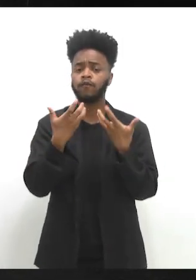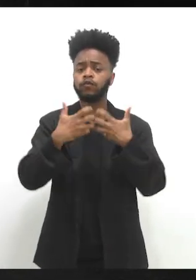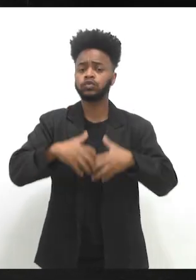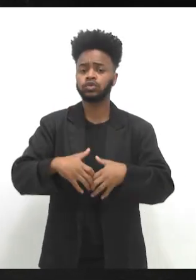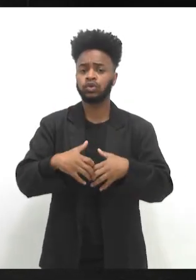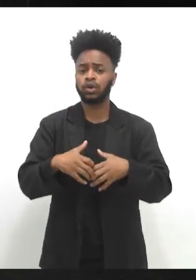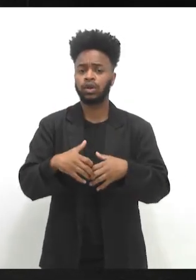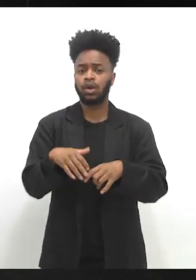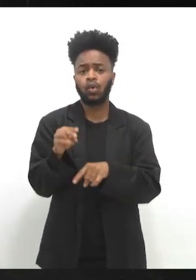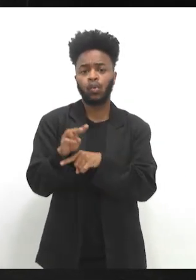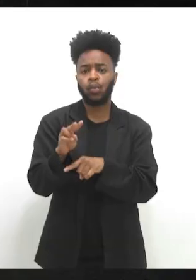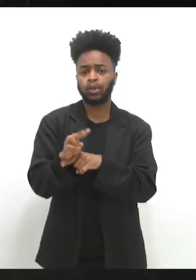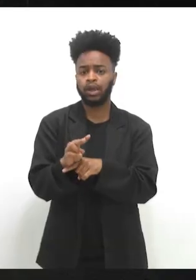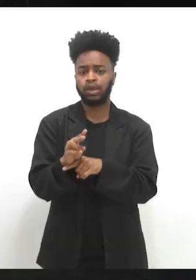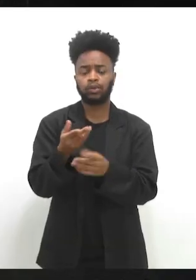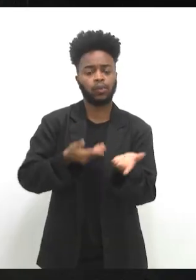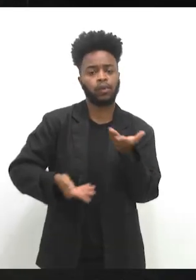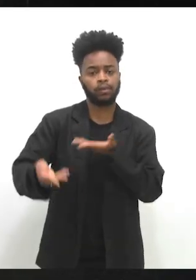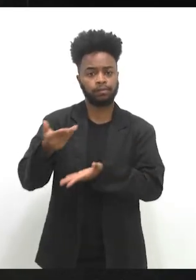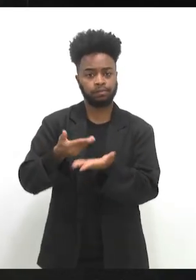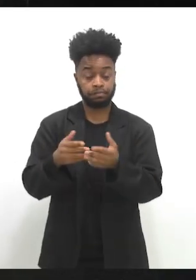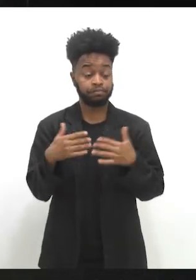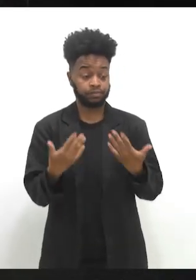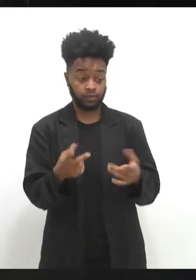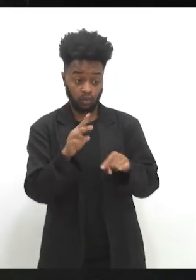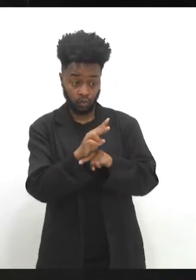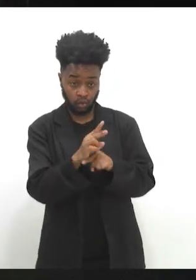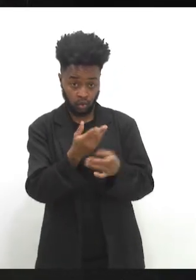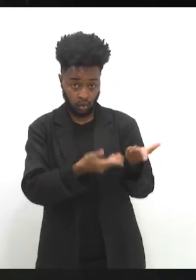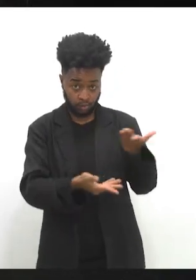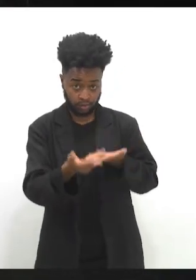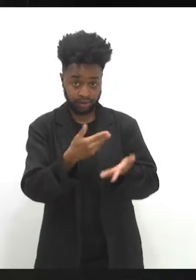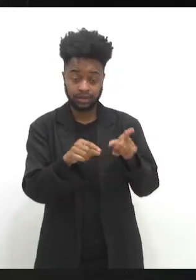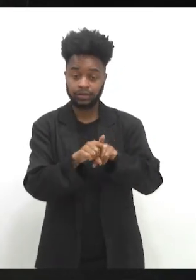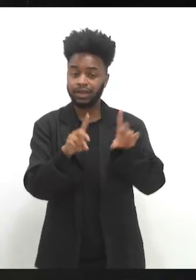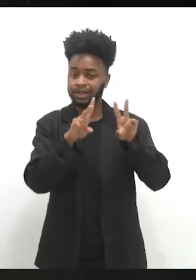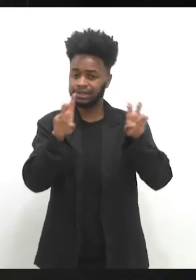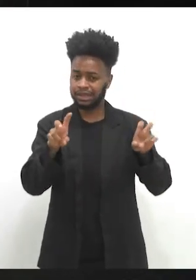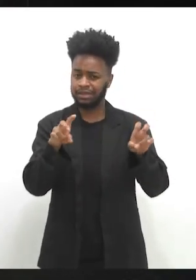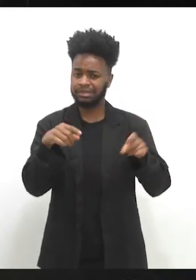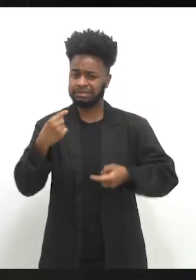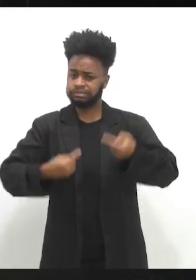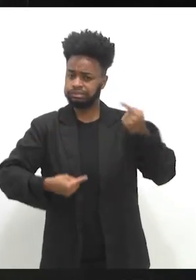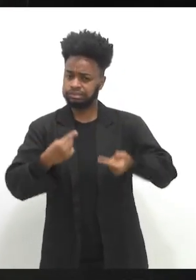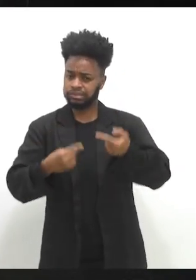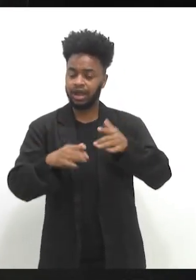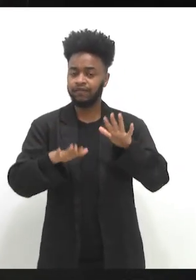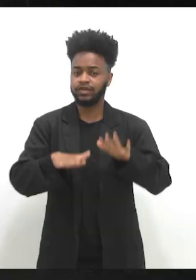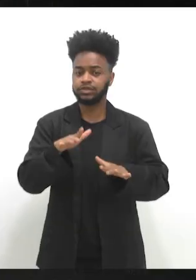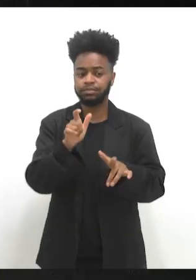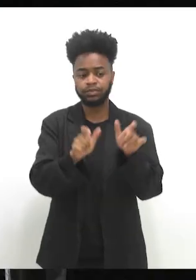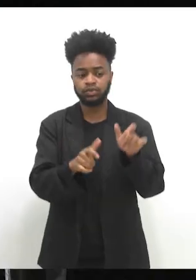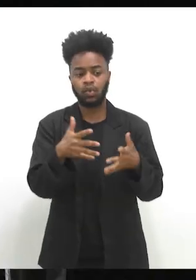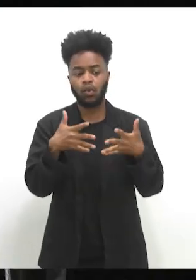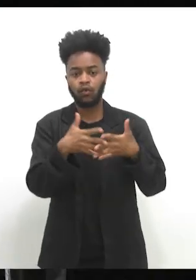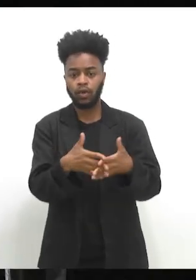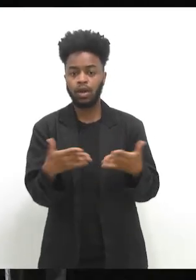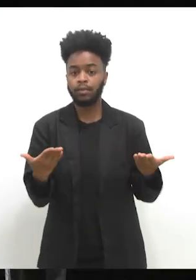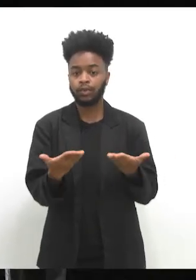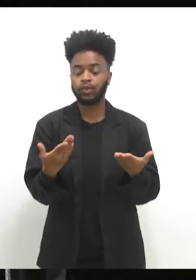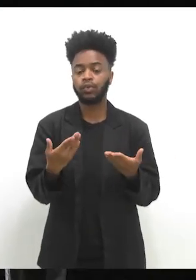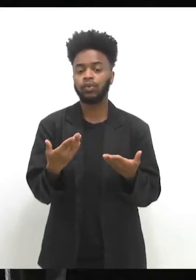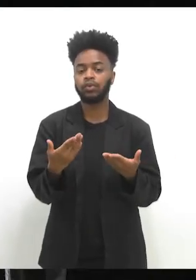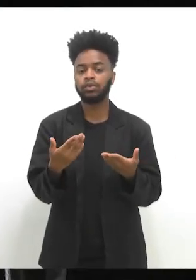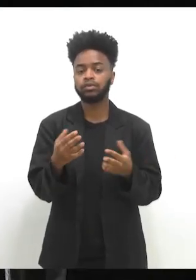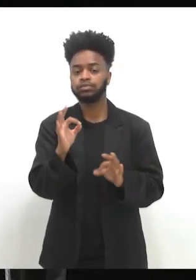Como é que funciona a guarda compartilhada? Vamos lá, a guarda compartilhada, isso também é um tema muito polêmico que muitas pessoas confundem, porque hoje